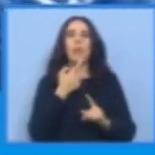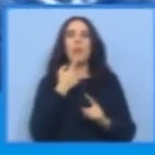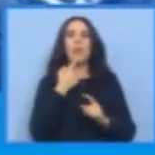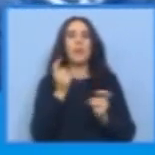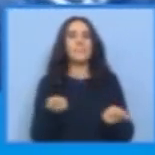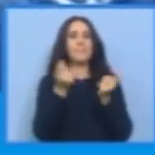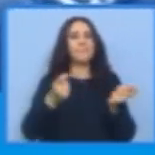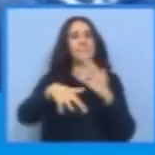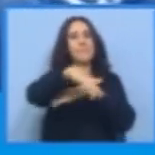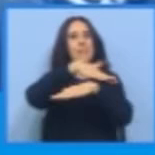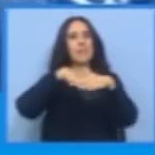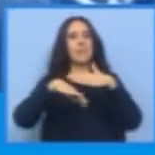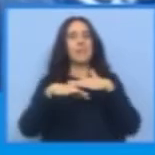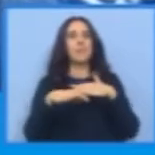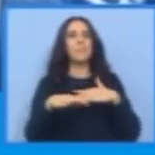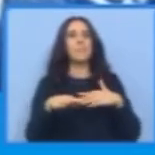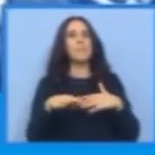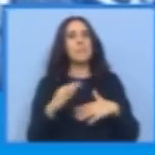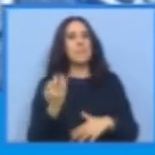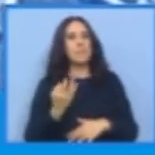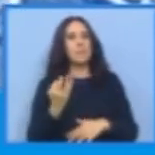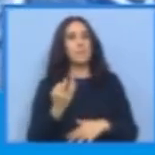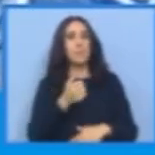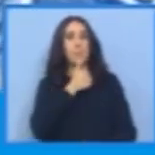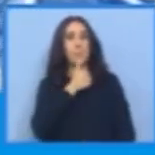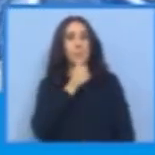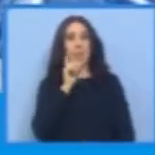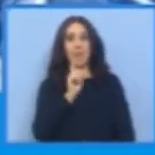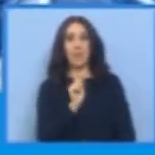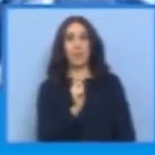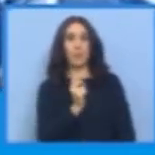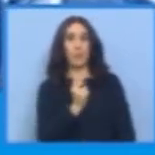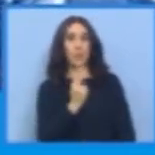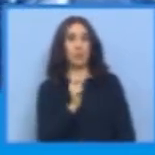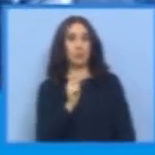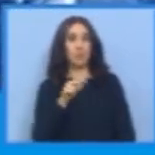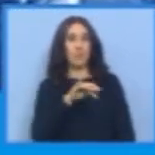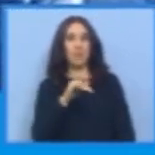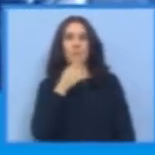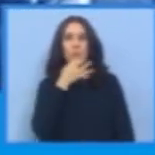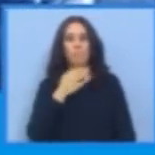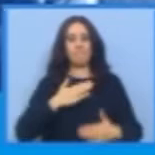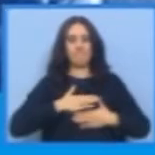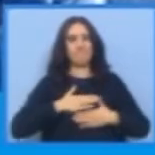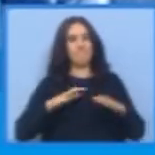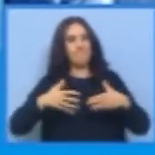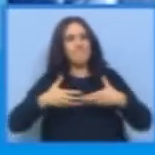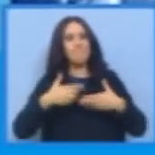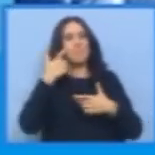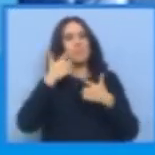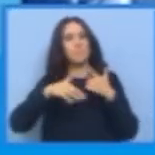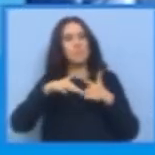populares, que precisamente por estas questões que a Eugénia falava, da securitização das migrações e da